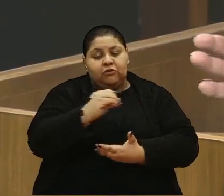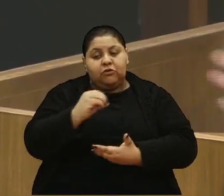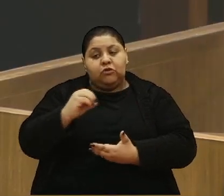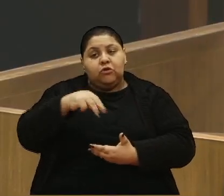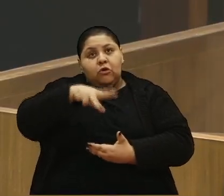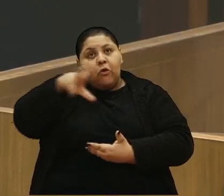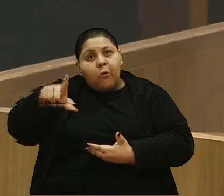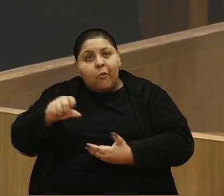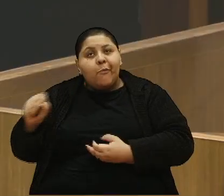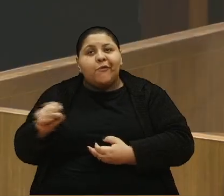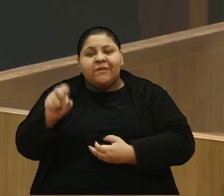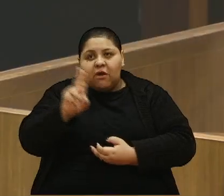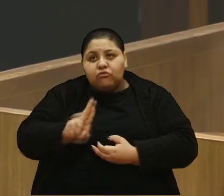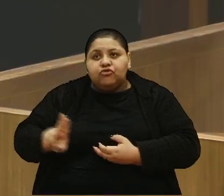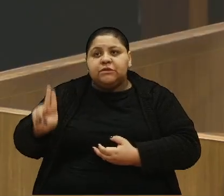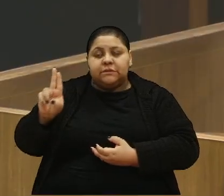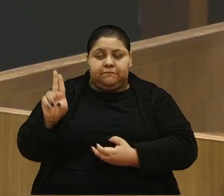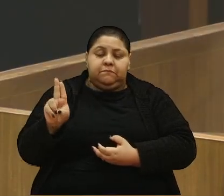poder utilizar, inclusive,